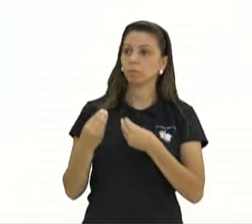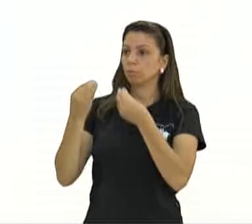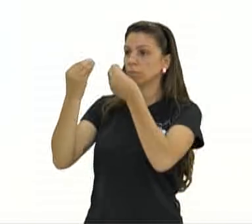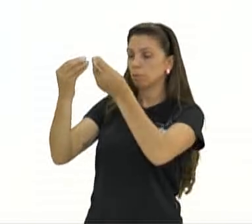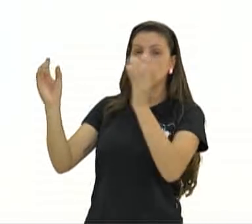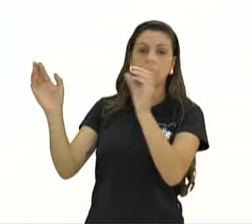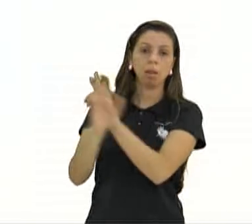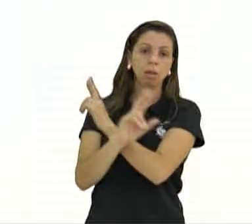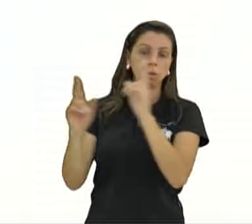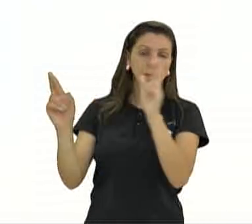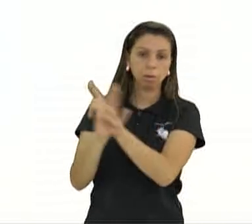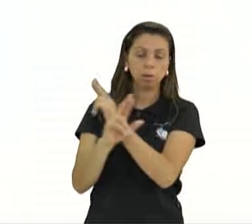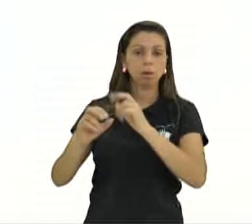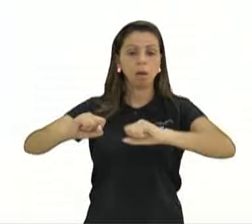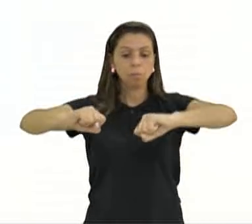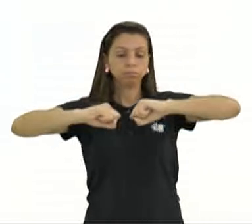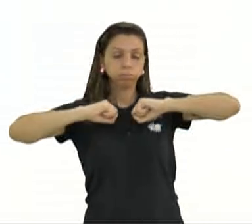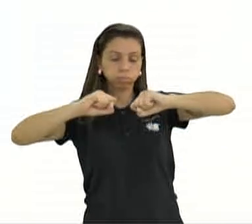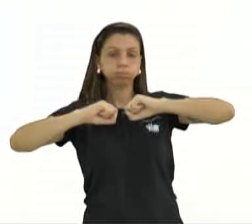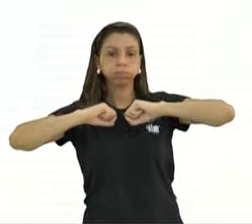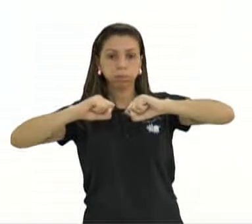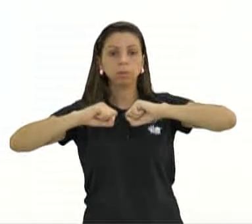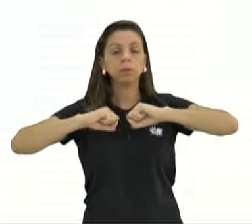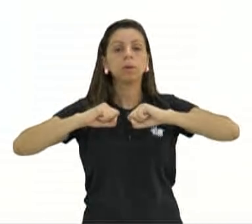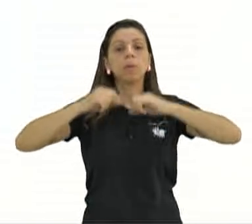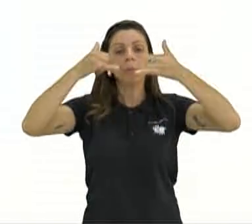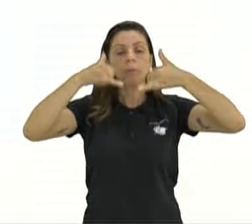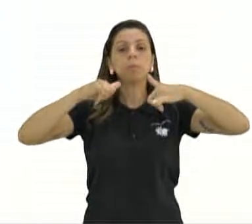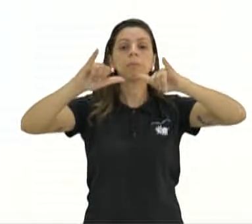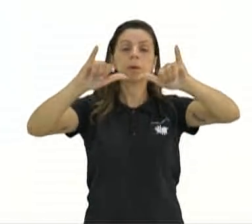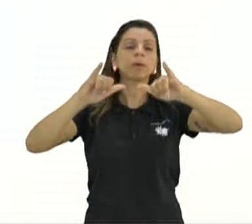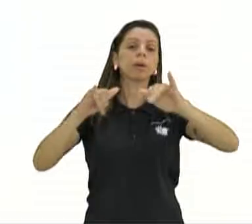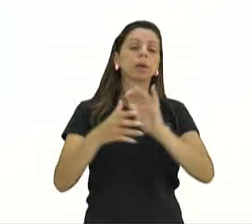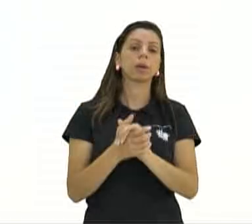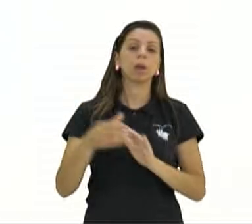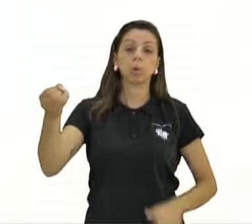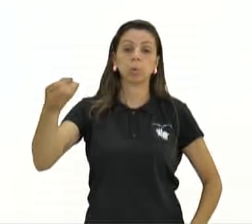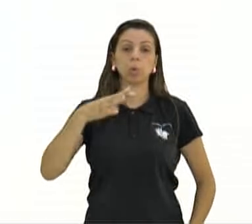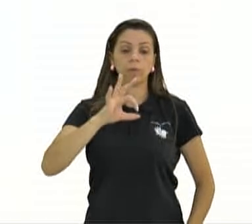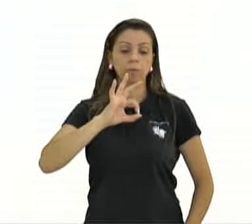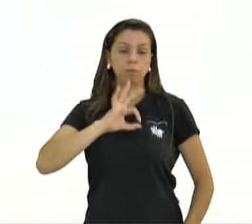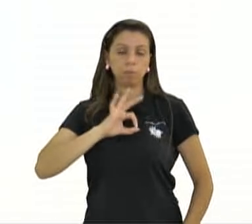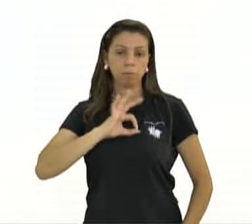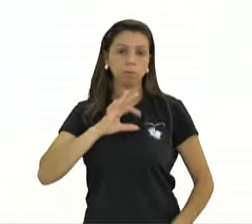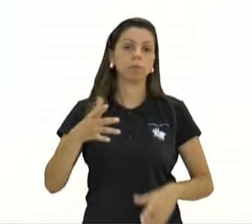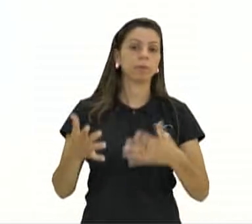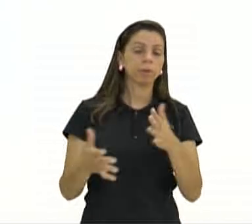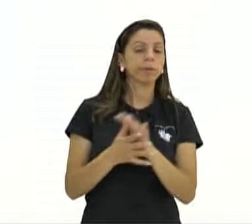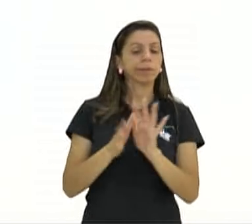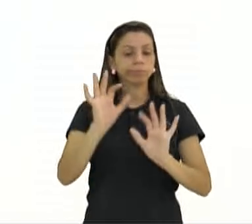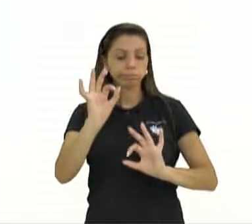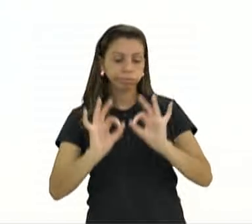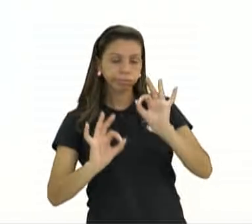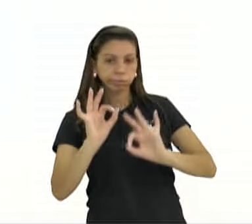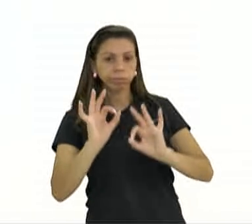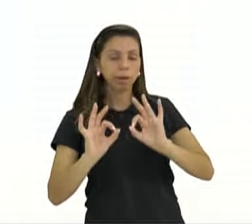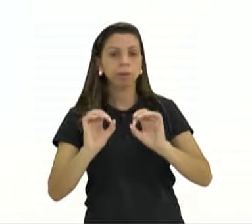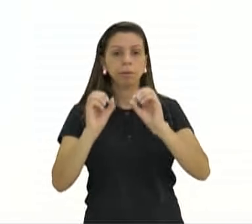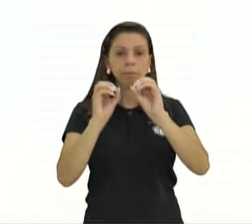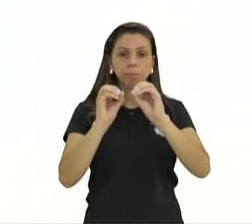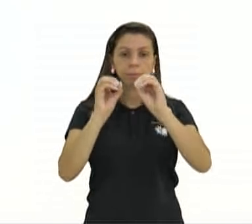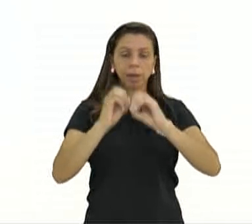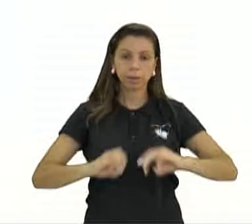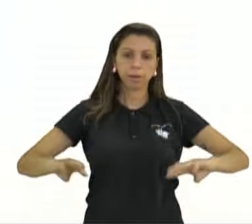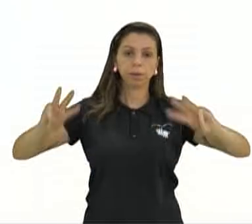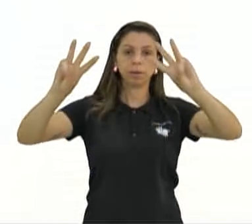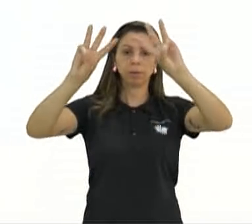a candidatura do Bumba Meu Boi para concorrer ao novo título, que é conferido pela Organização das Nações Unidas para a